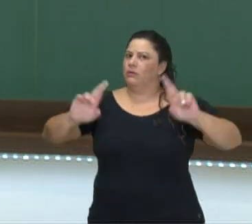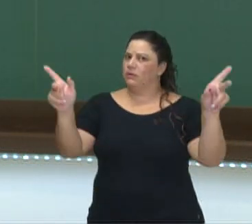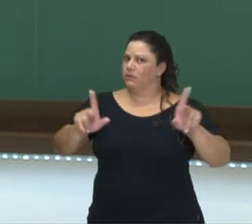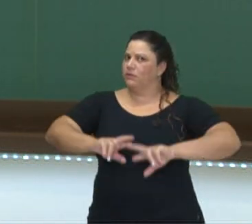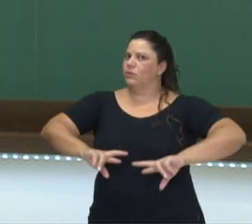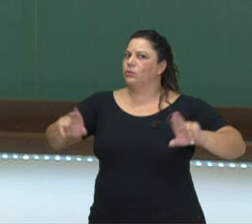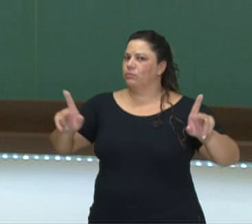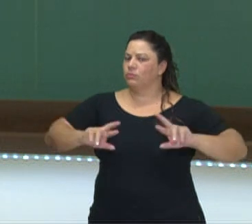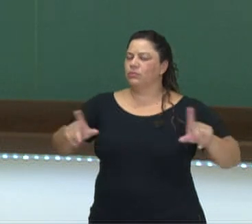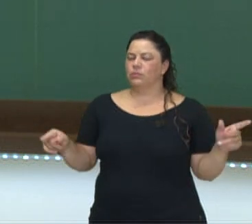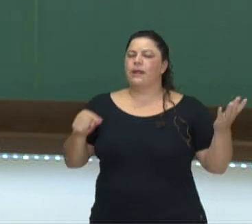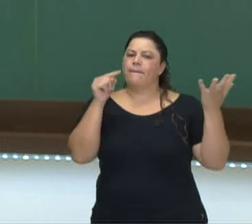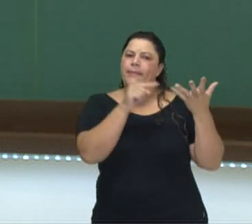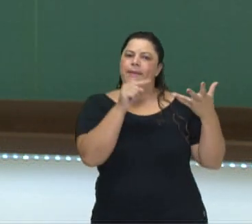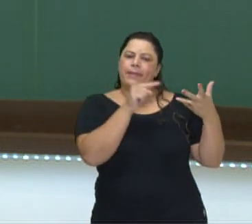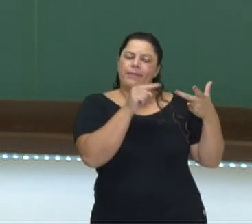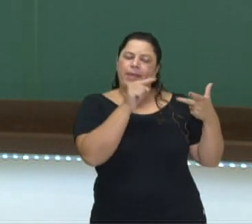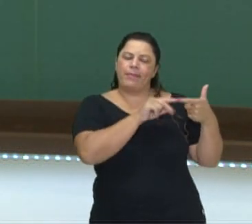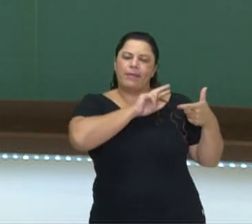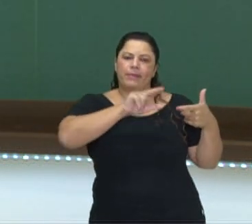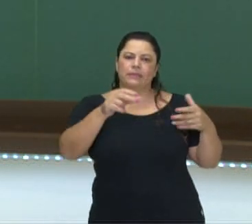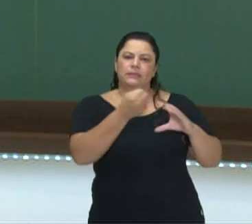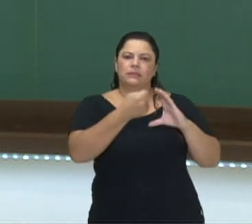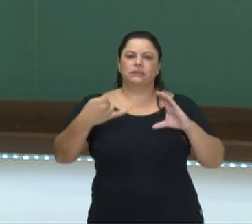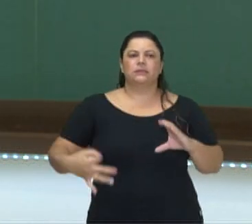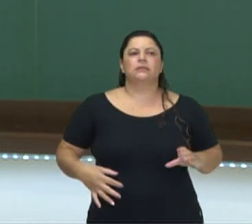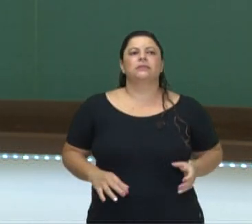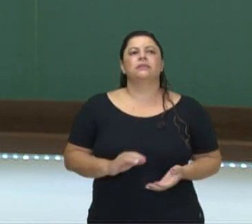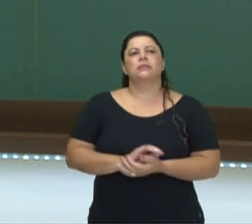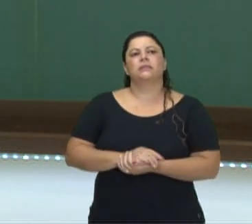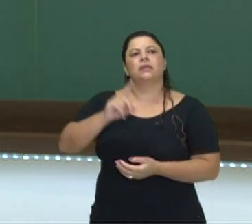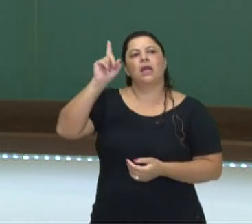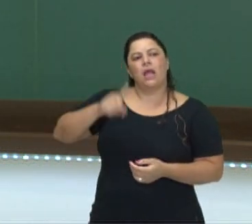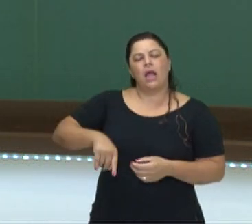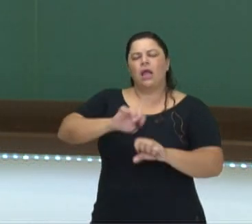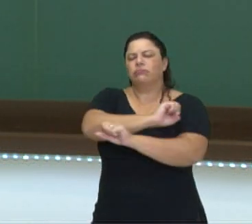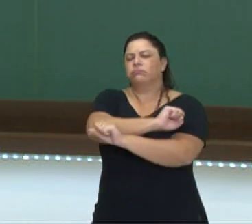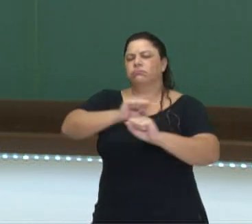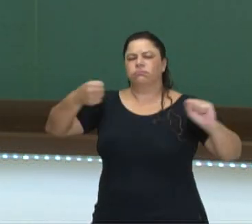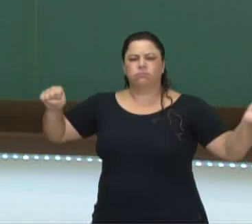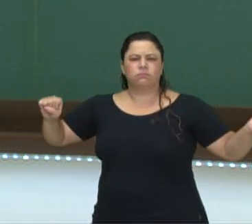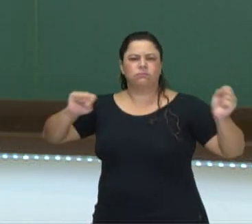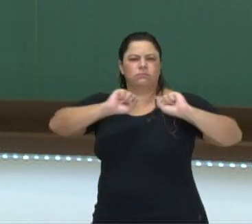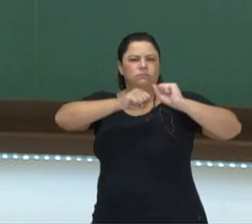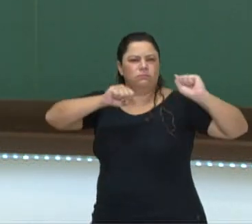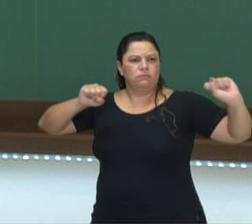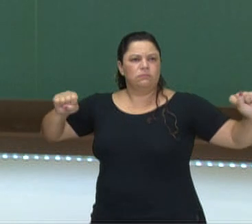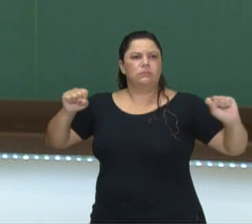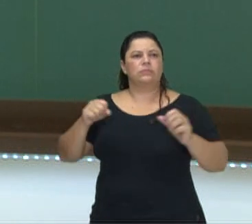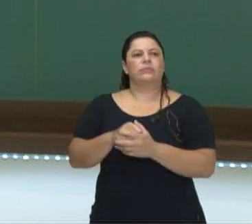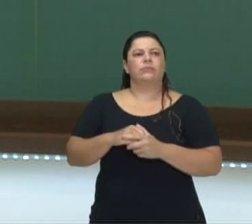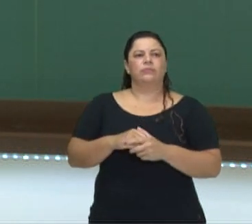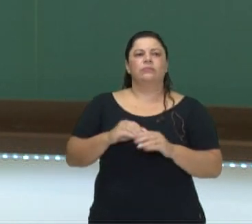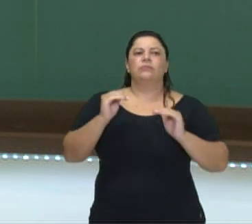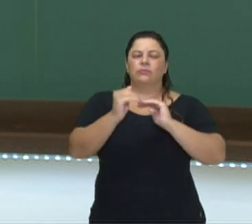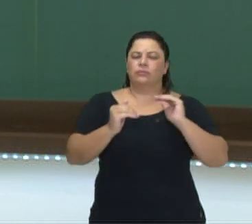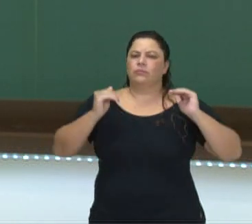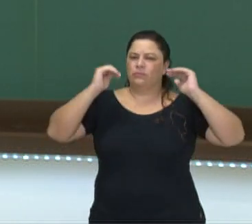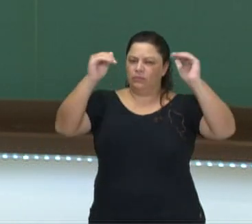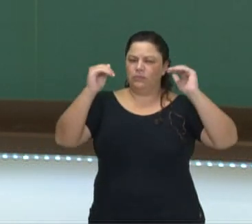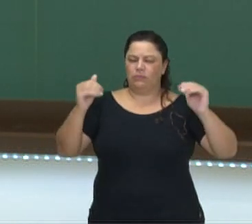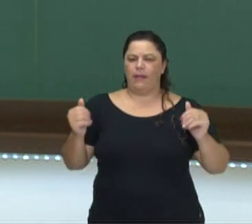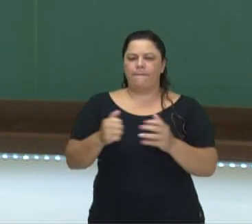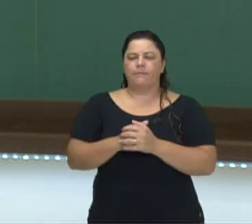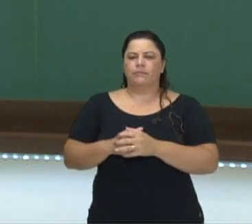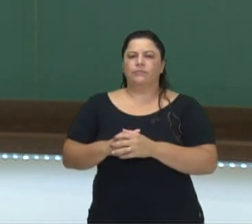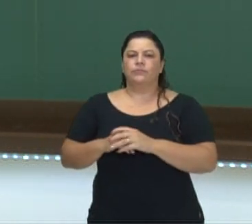apresenta uma diversidade de características, né? É um país tão extenso e com um alto índice de